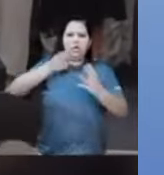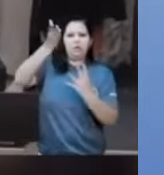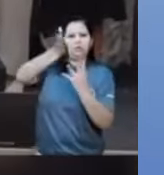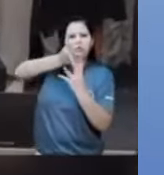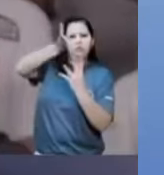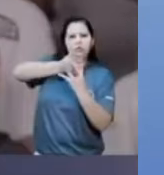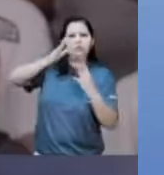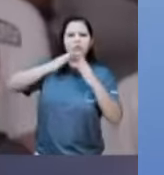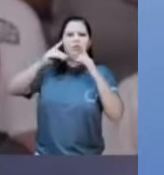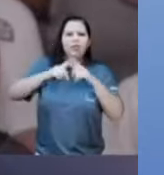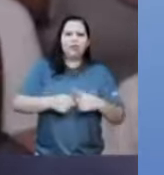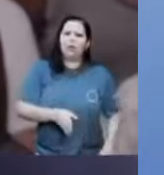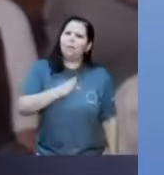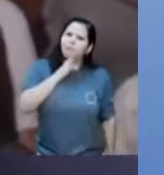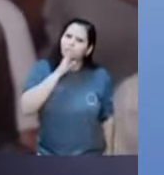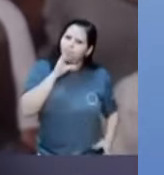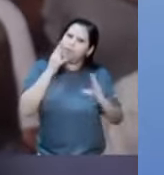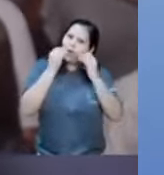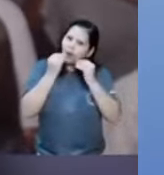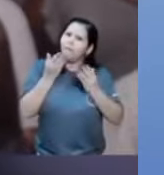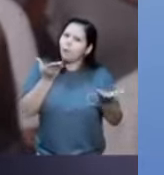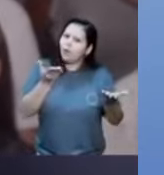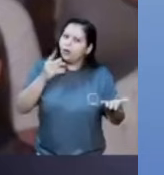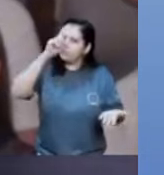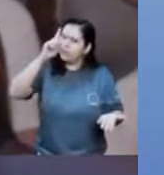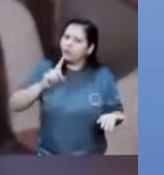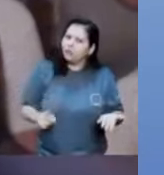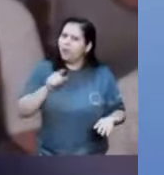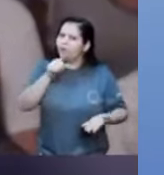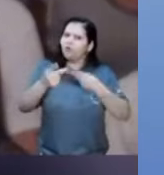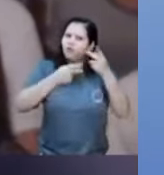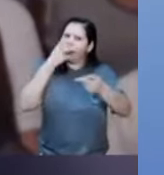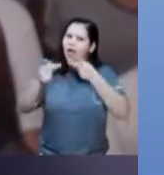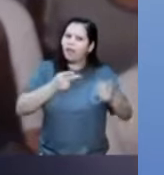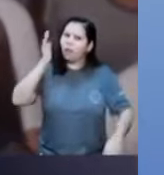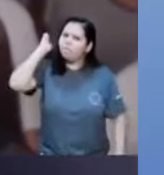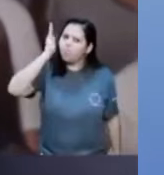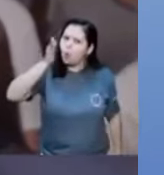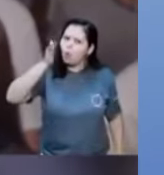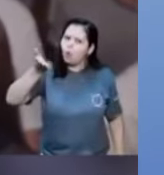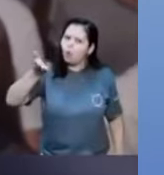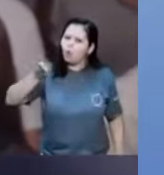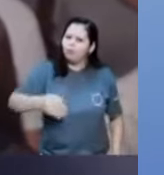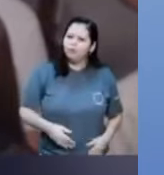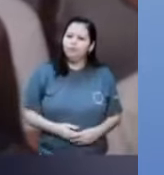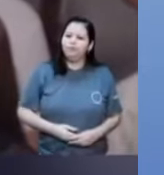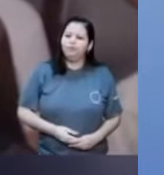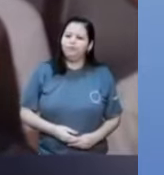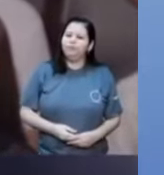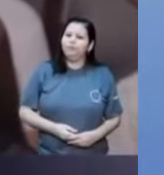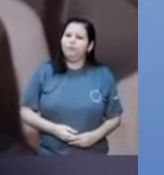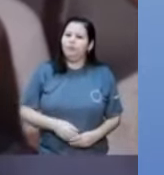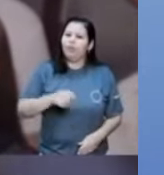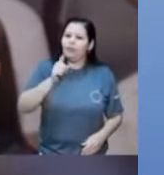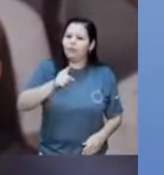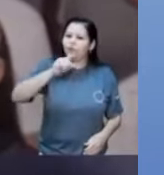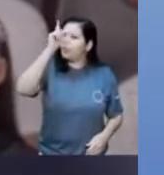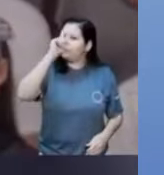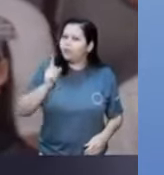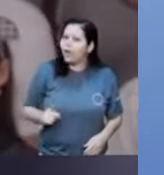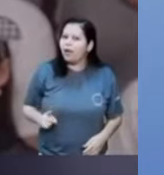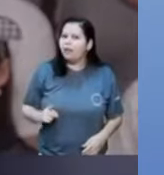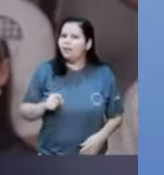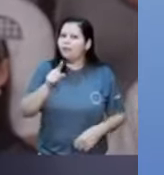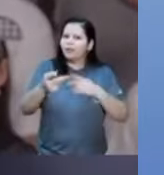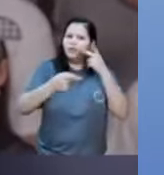cala a boca você não sabe o que que você tá falando estúpido o bobalhão você não sabe o que que você tá